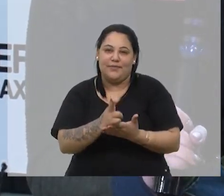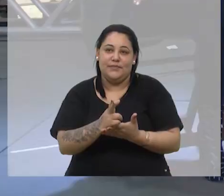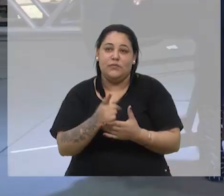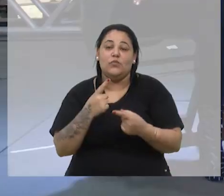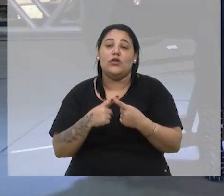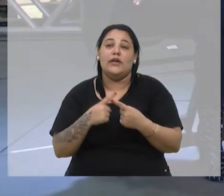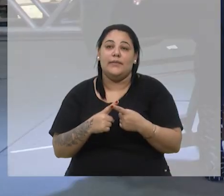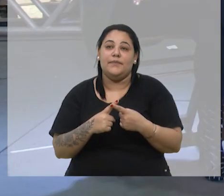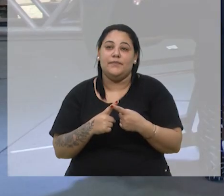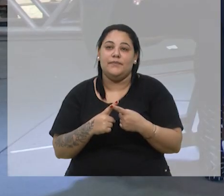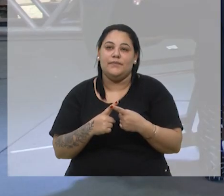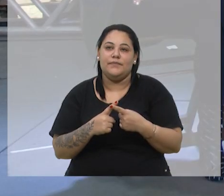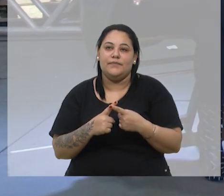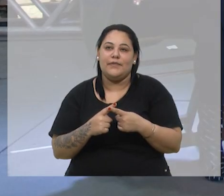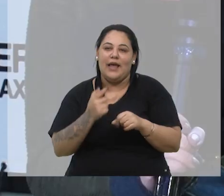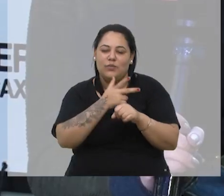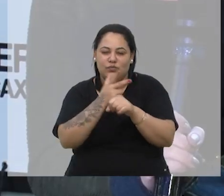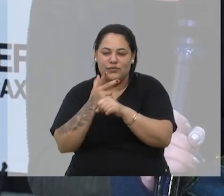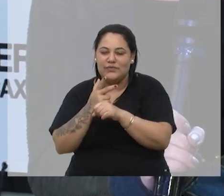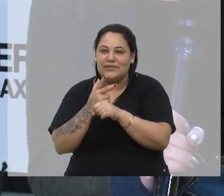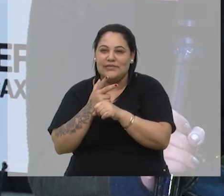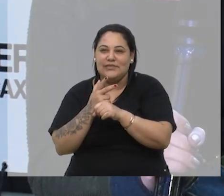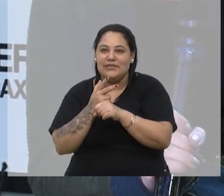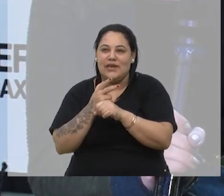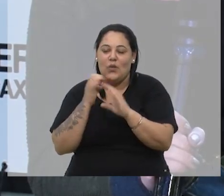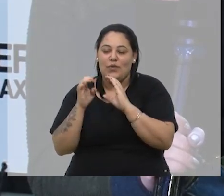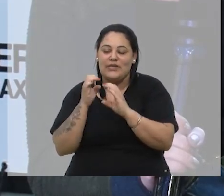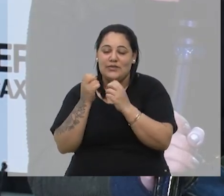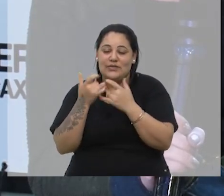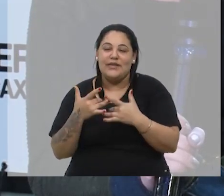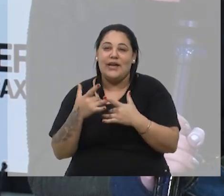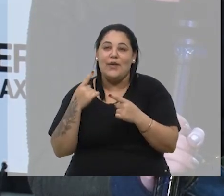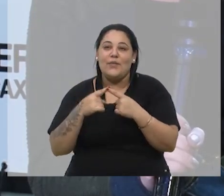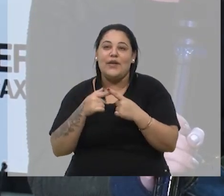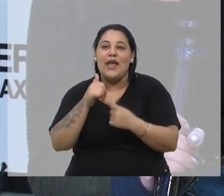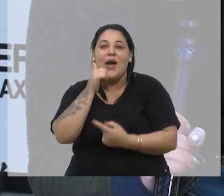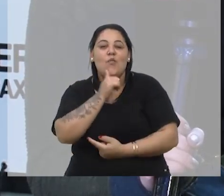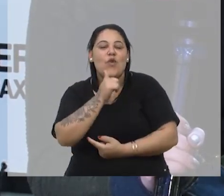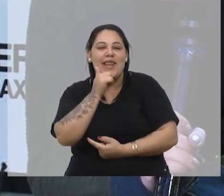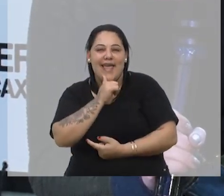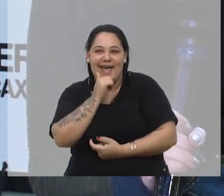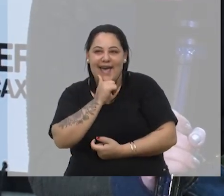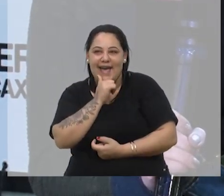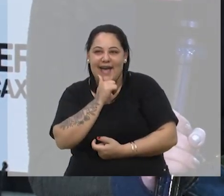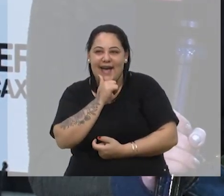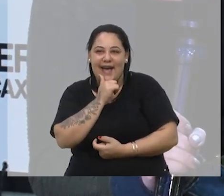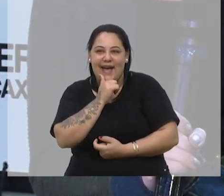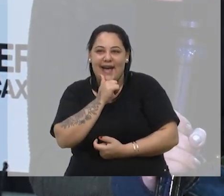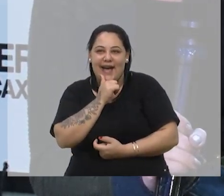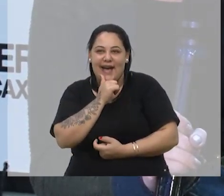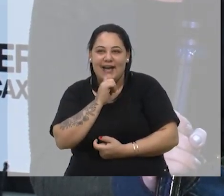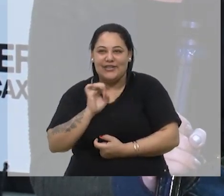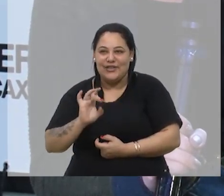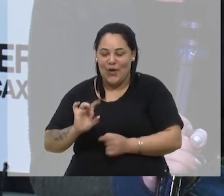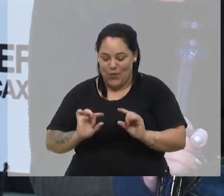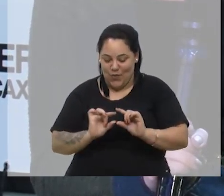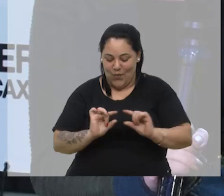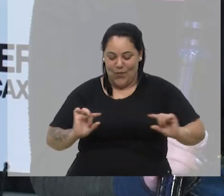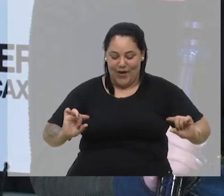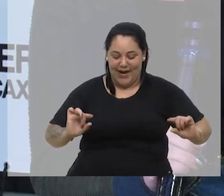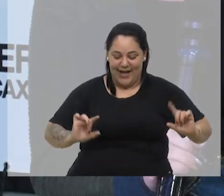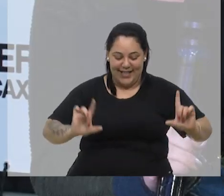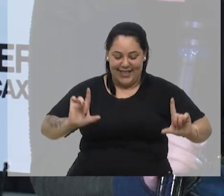dele e foi para a ilha. Quando ele chega lá, ele vê o avião passando. E aí ele olha para o relógio. Aí a questão